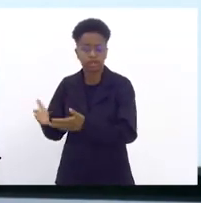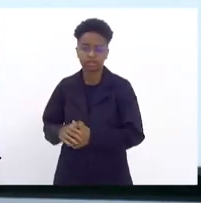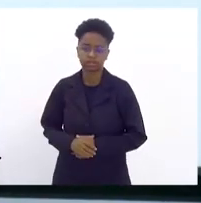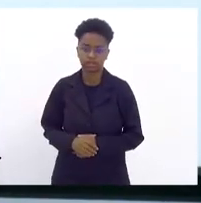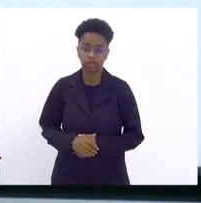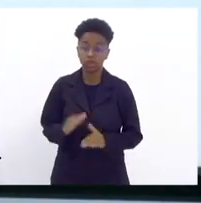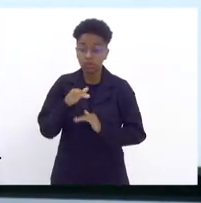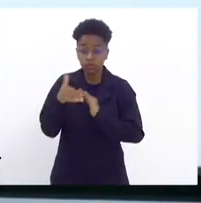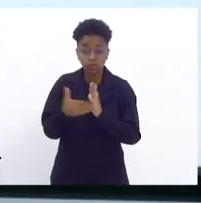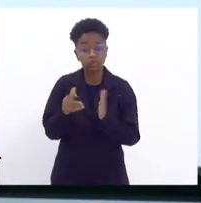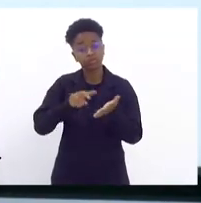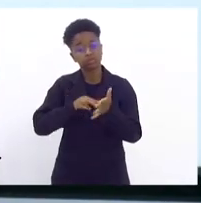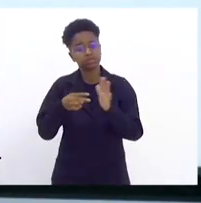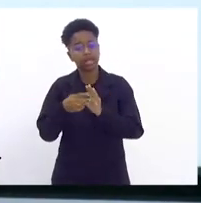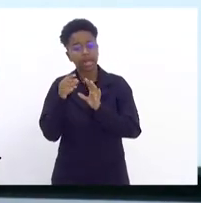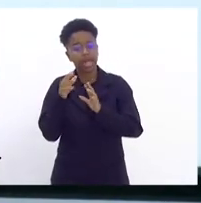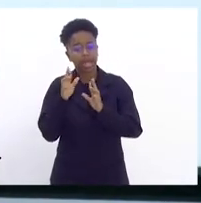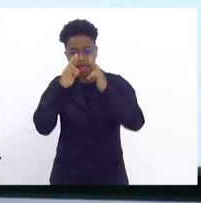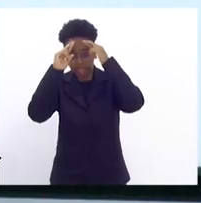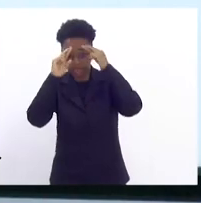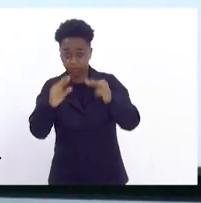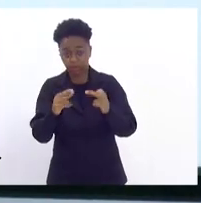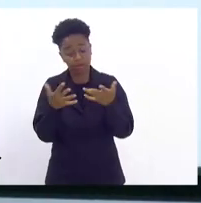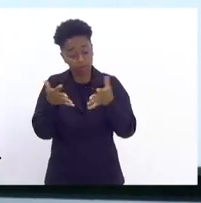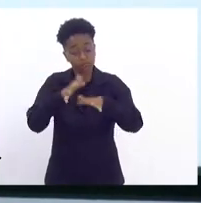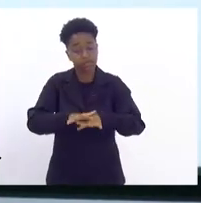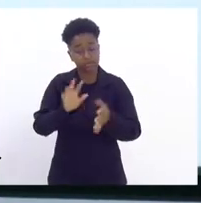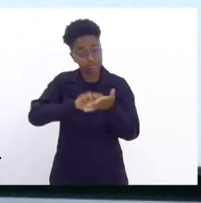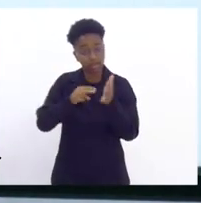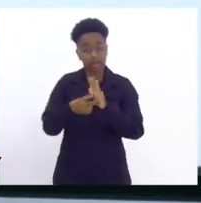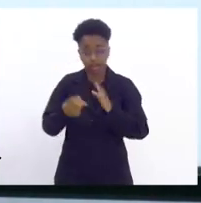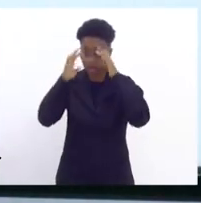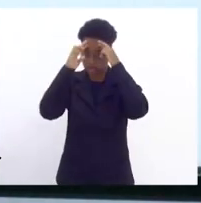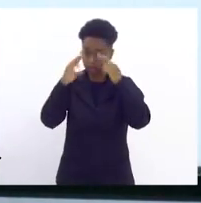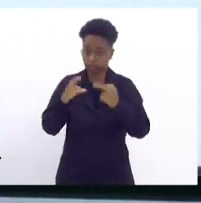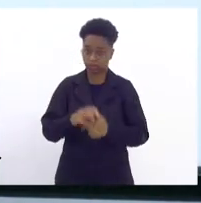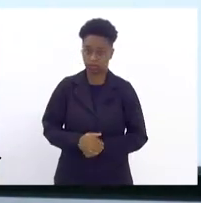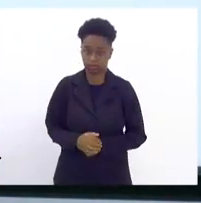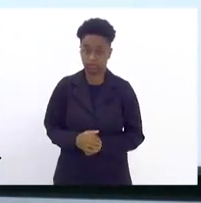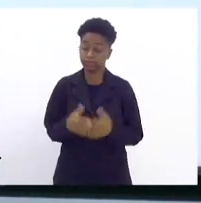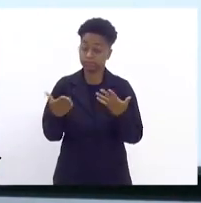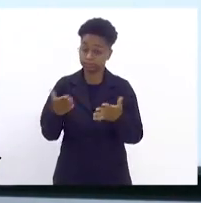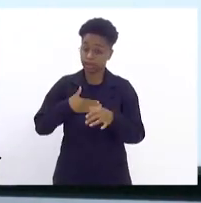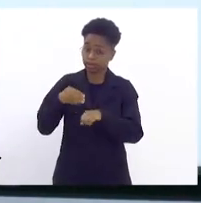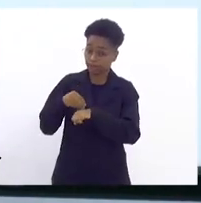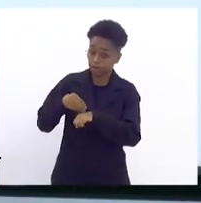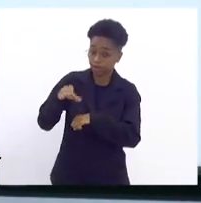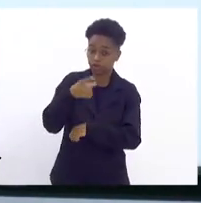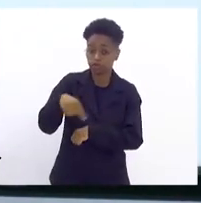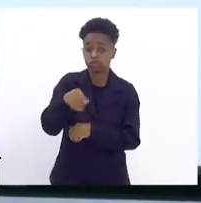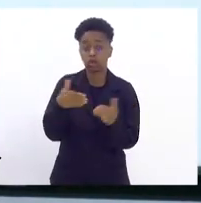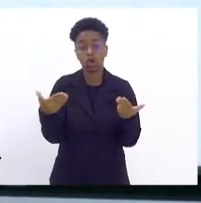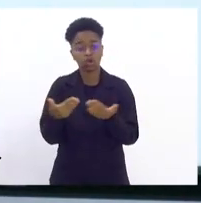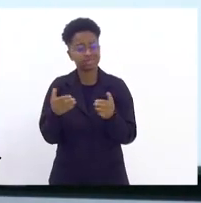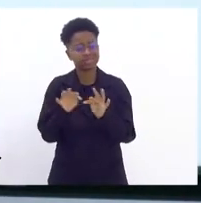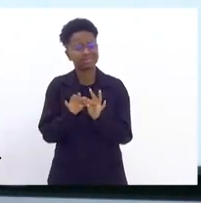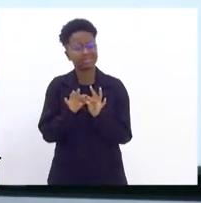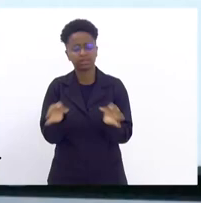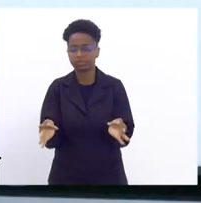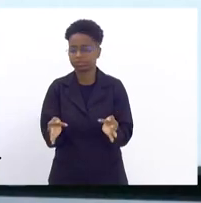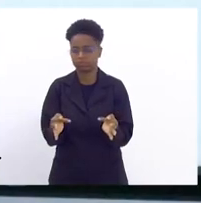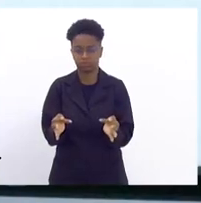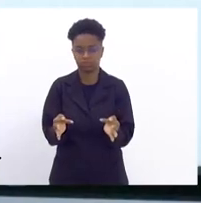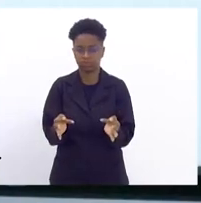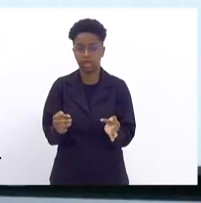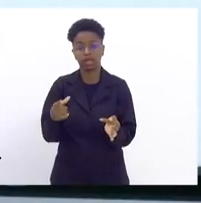passa pelo respeito a inclusão passa pelo respeito então o meu recado para vocês hoje é muito simples nós